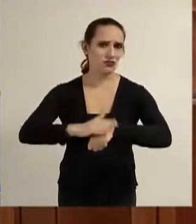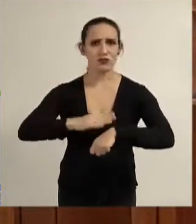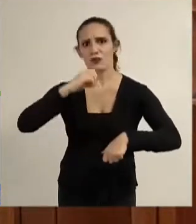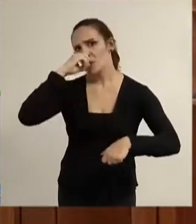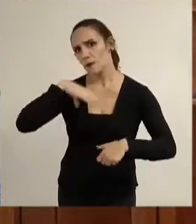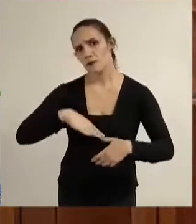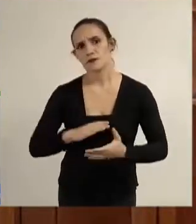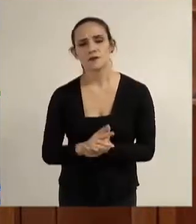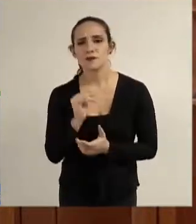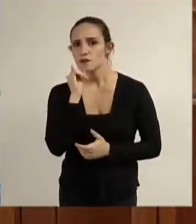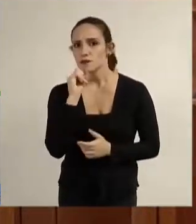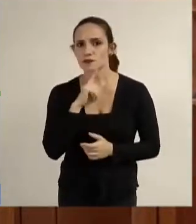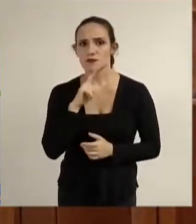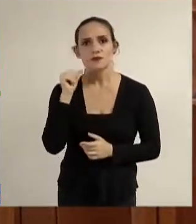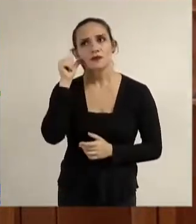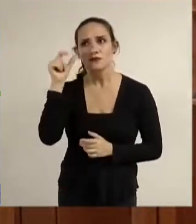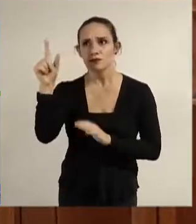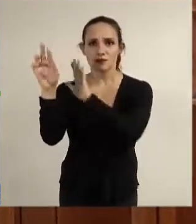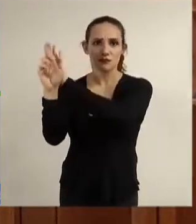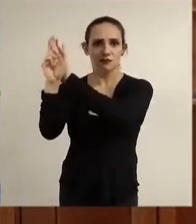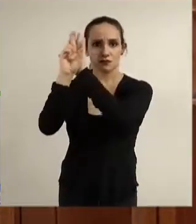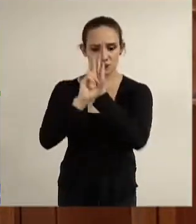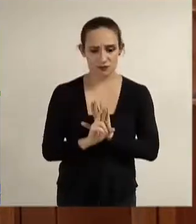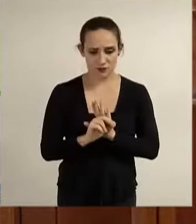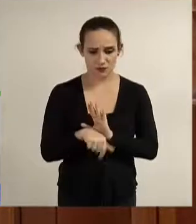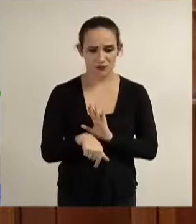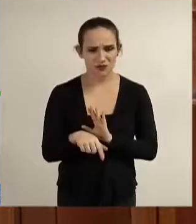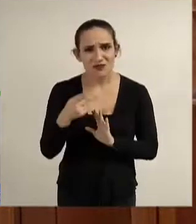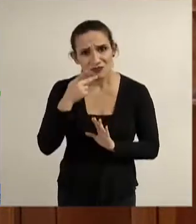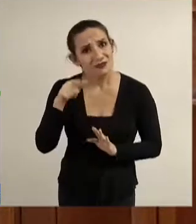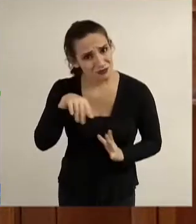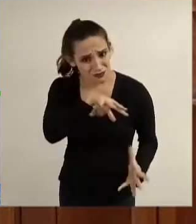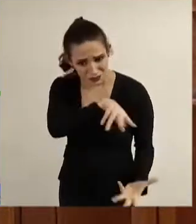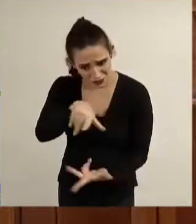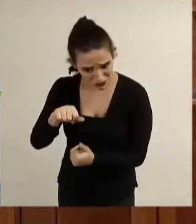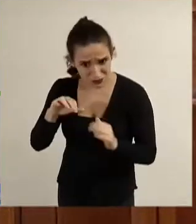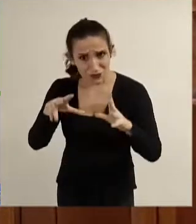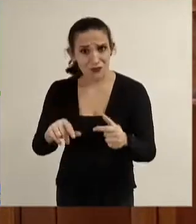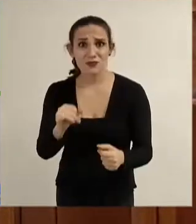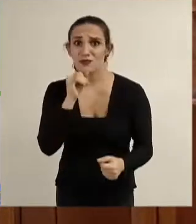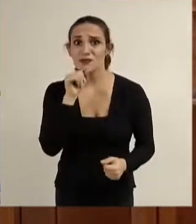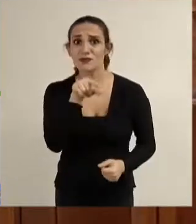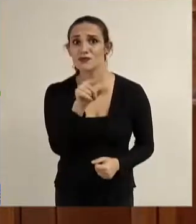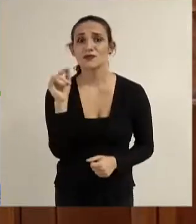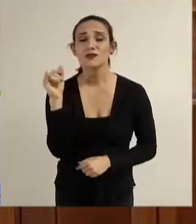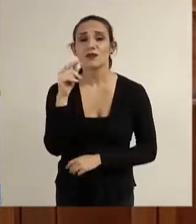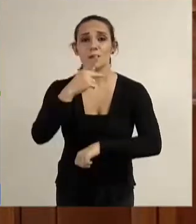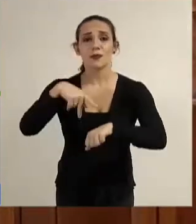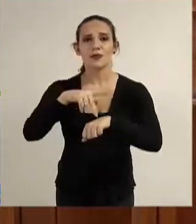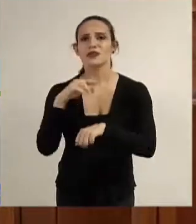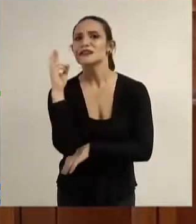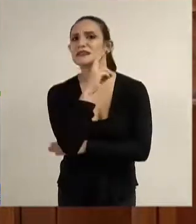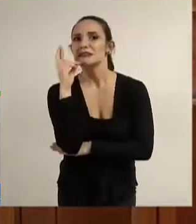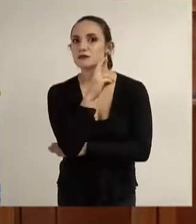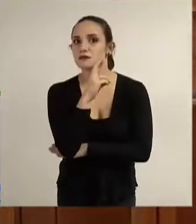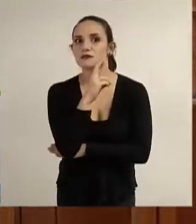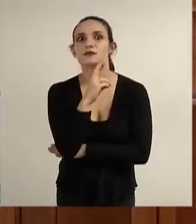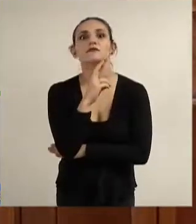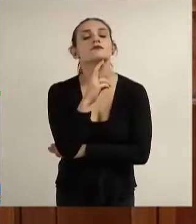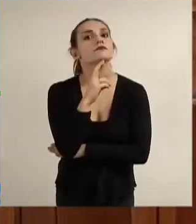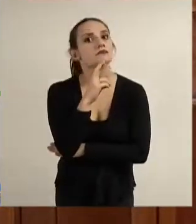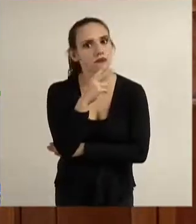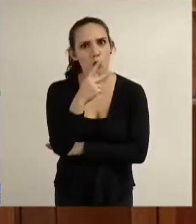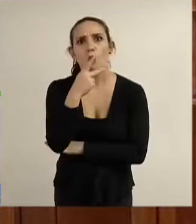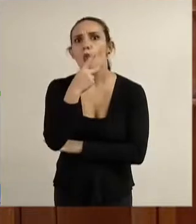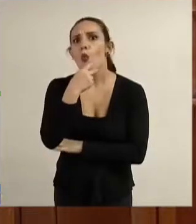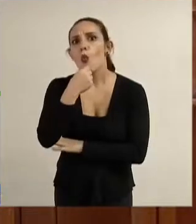aqui representando a Áustria, você vê que isso é no mundo inteiro. A Rússia, por exemplo, é um dos países muito machista. As